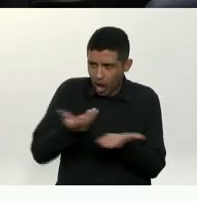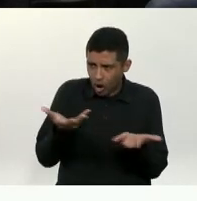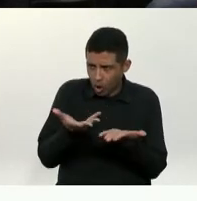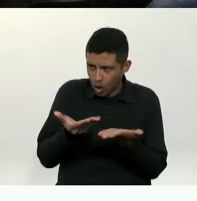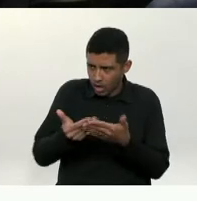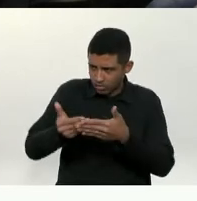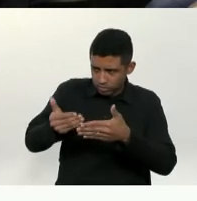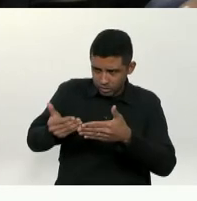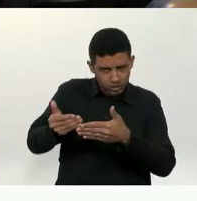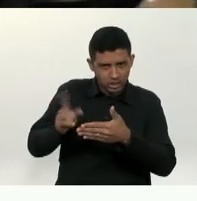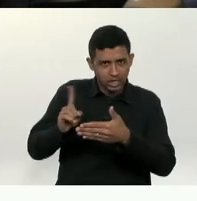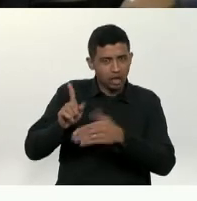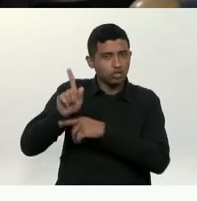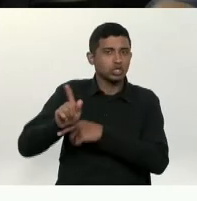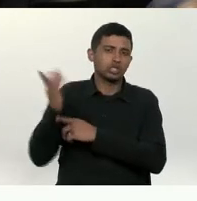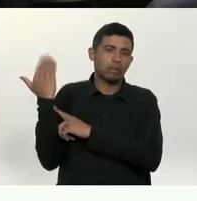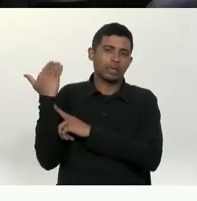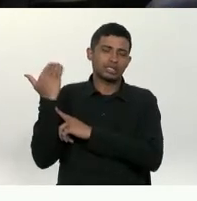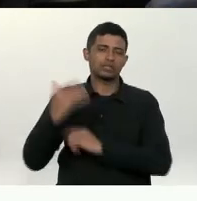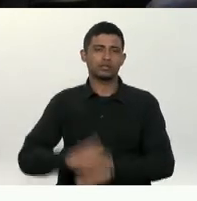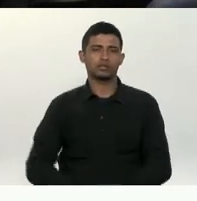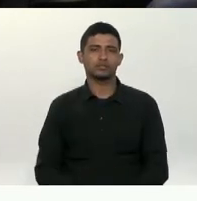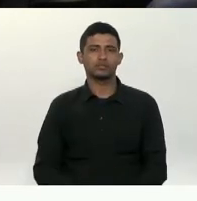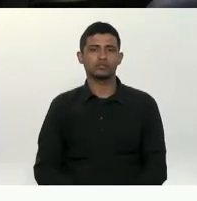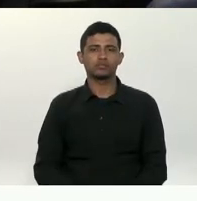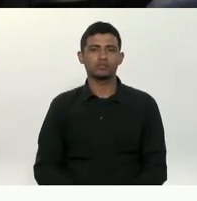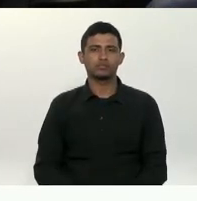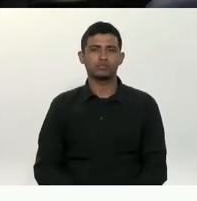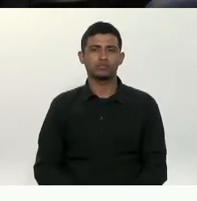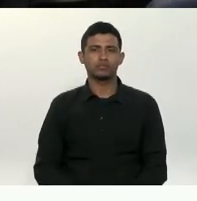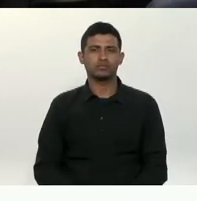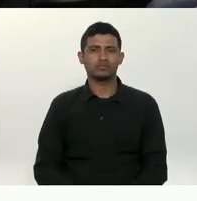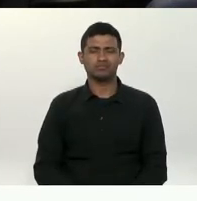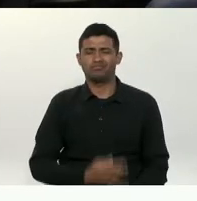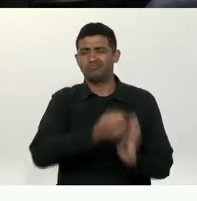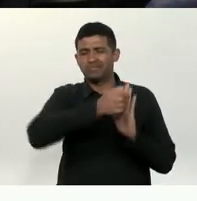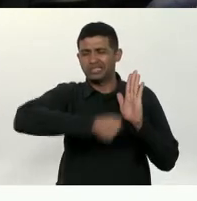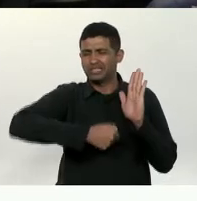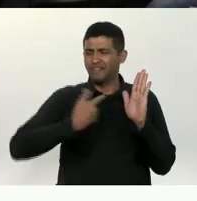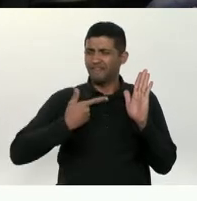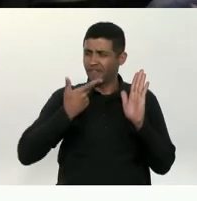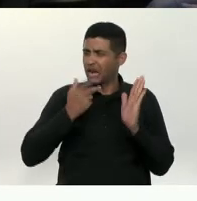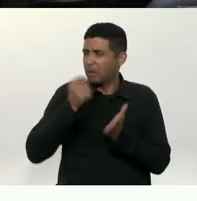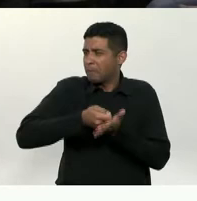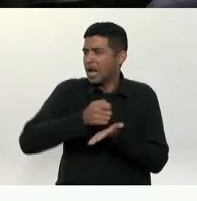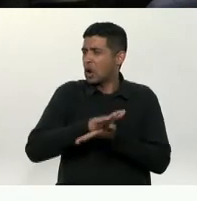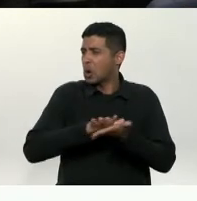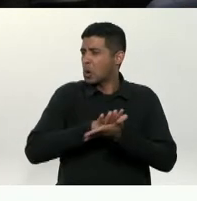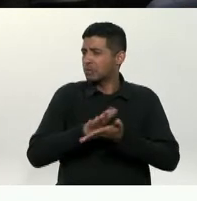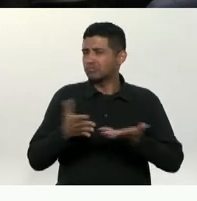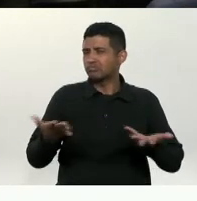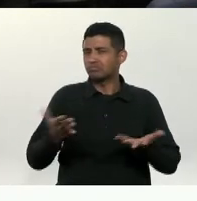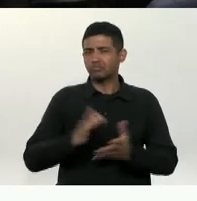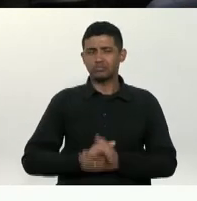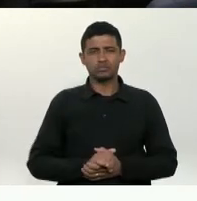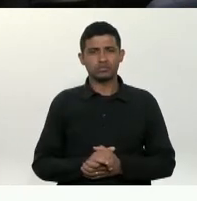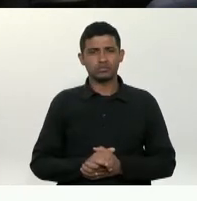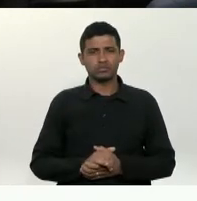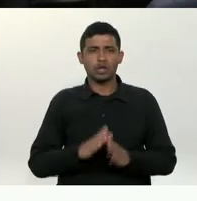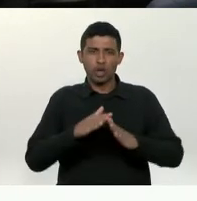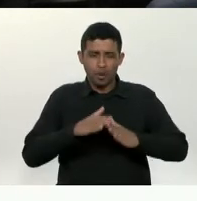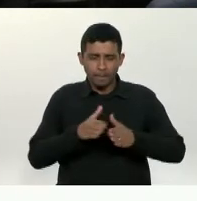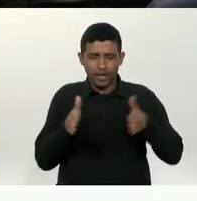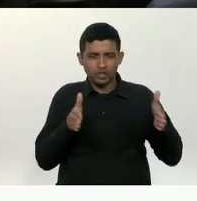foram pagos na gestão anterior. Ele afirmou aqui que não foi pago. É, bom. Então, eu peço prazo